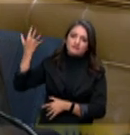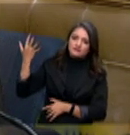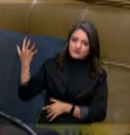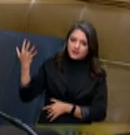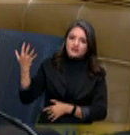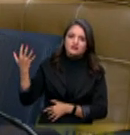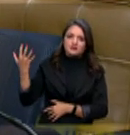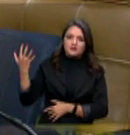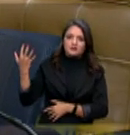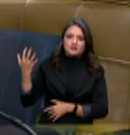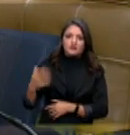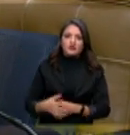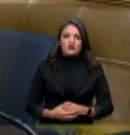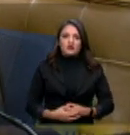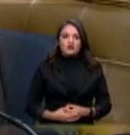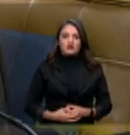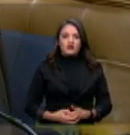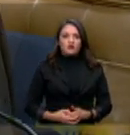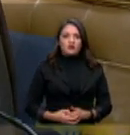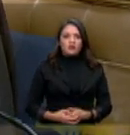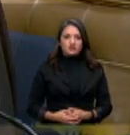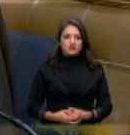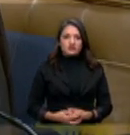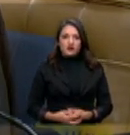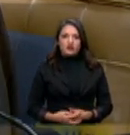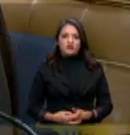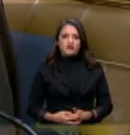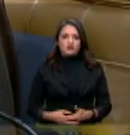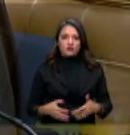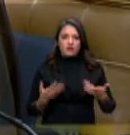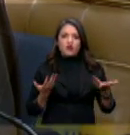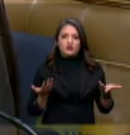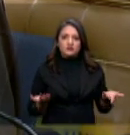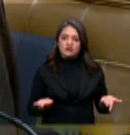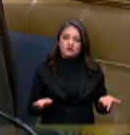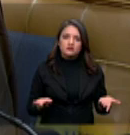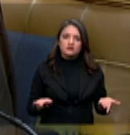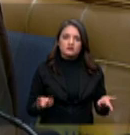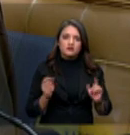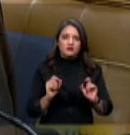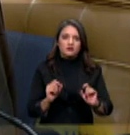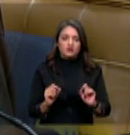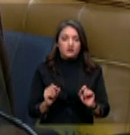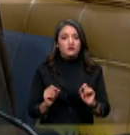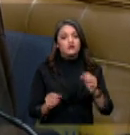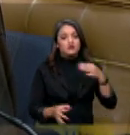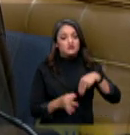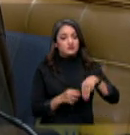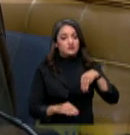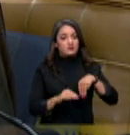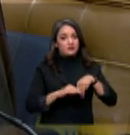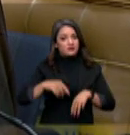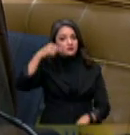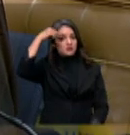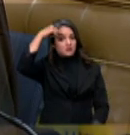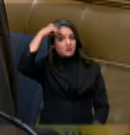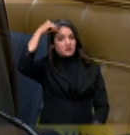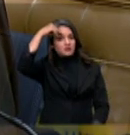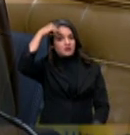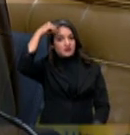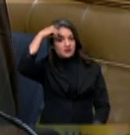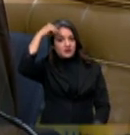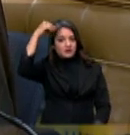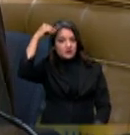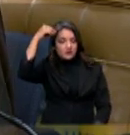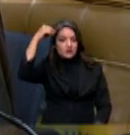ou decisões. A brilhante intervenção agora do ministro Barroso, para mim, deixou muito claro